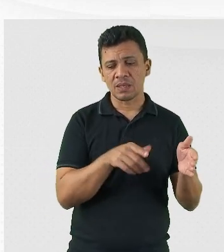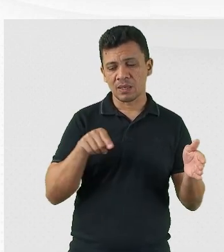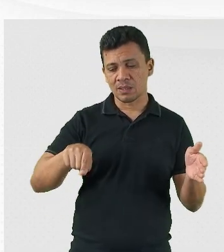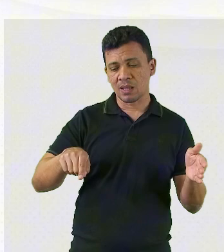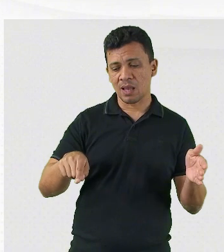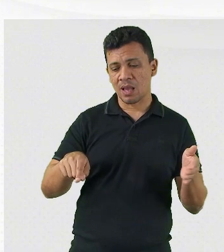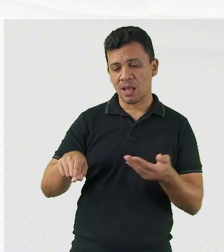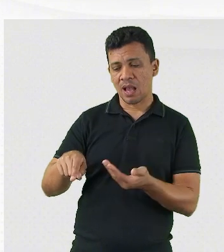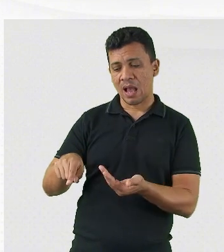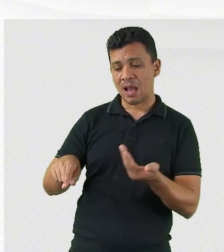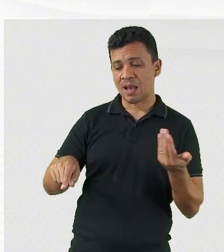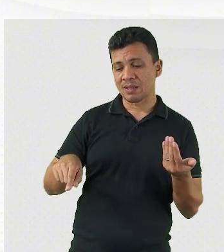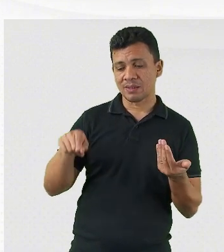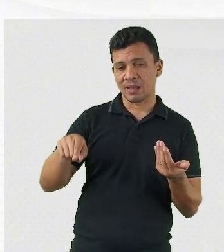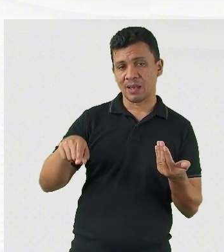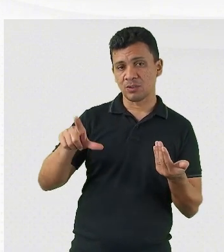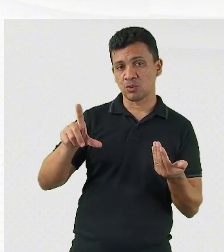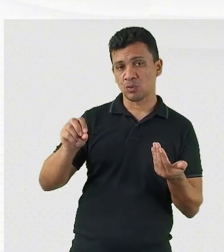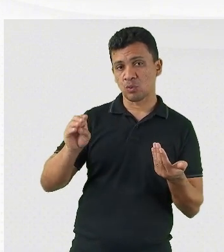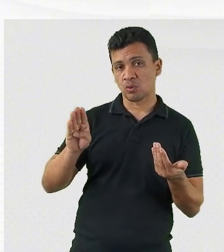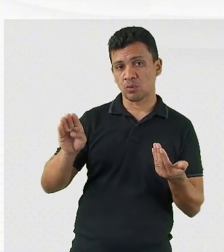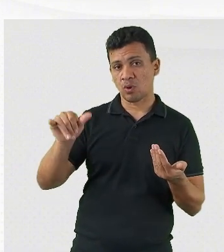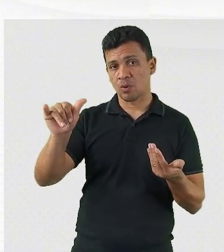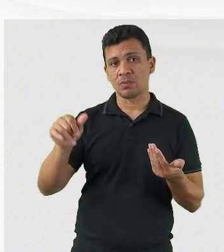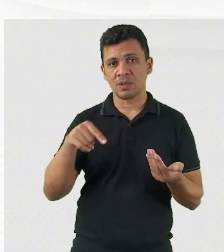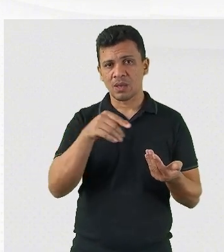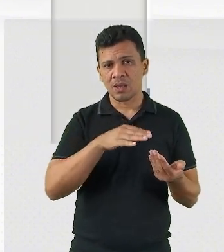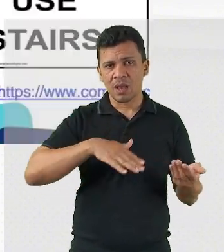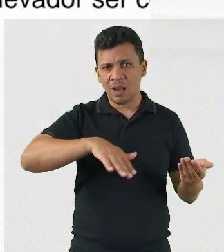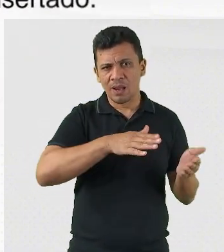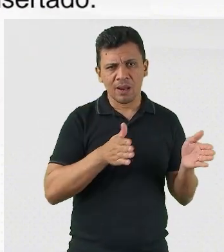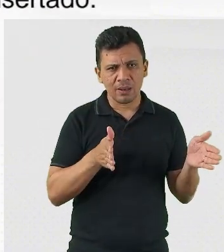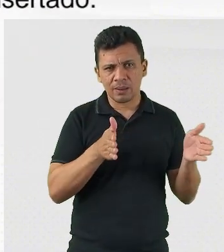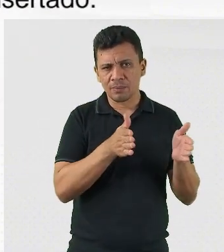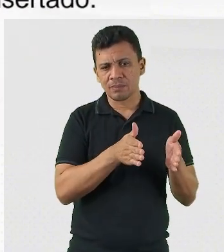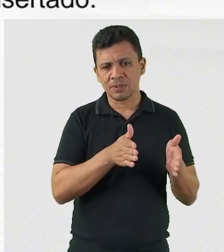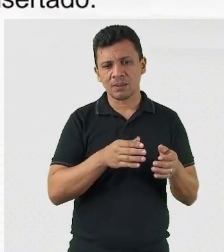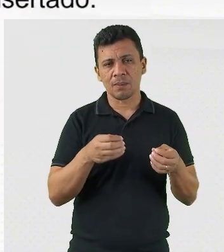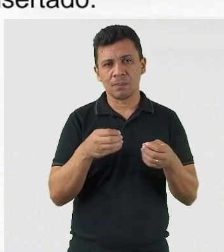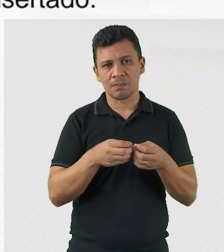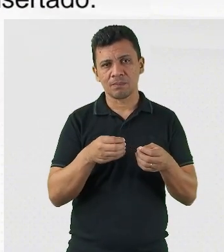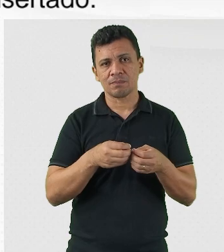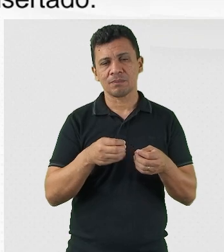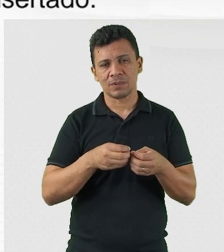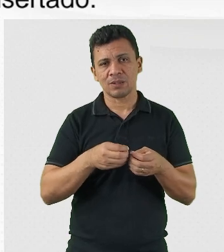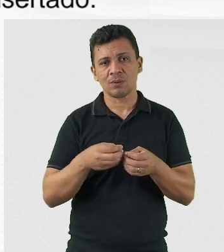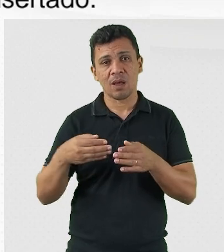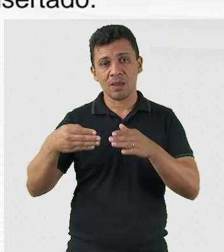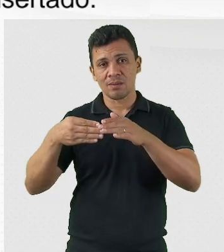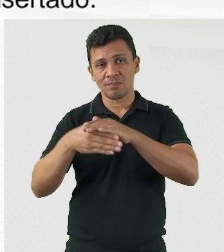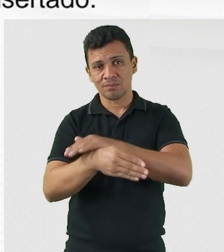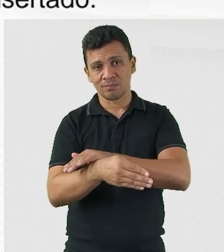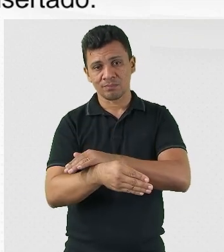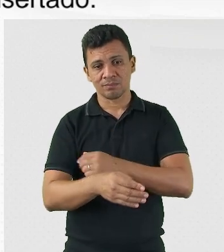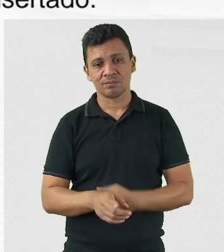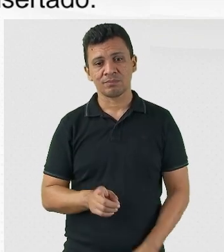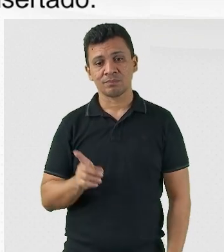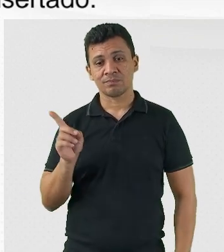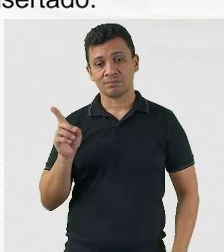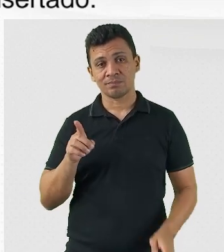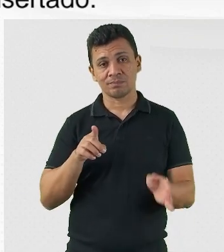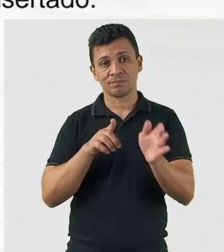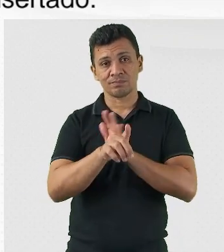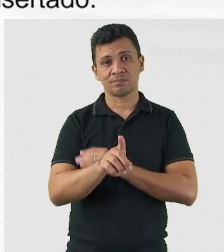lobby, ou a área pequena que fica atrás desse local próximo à recepção. Vamos ver mais uma